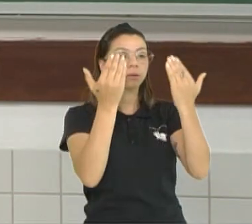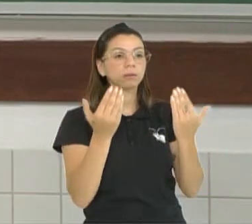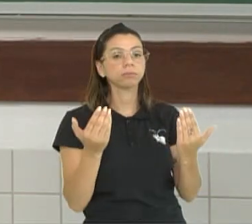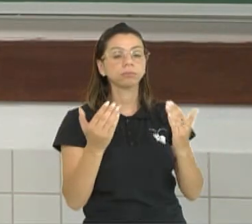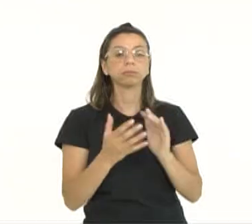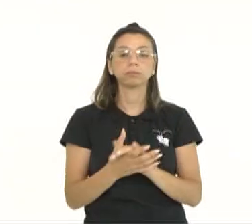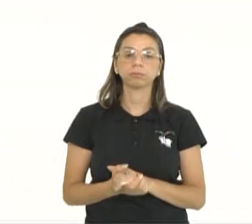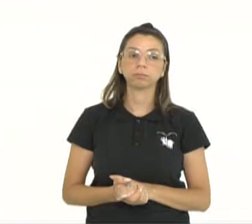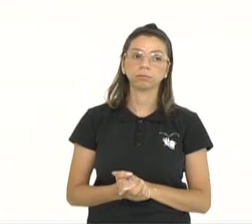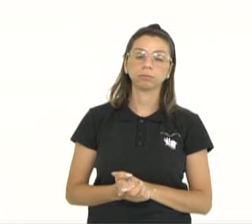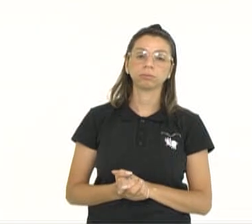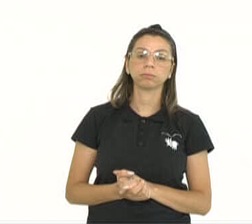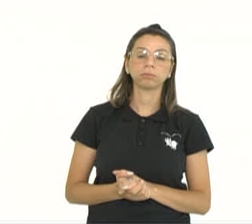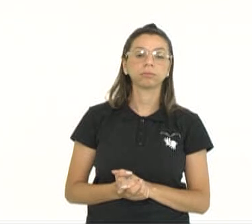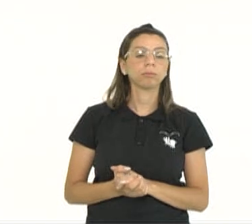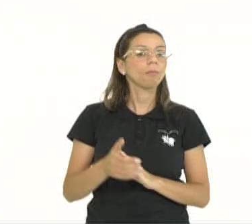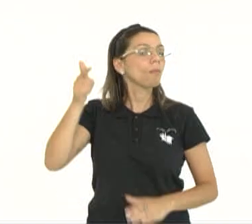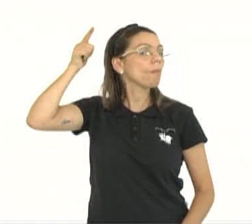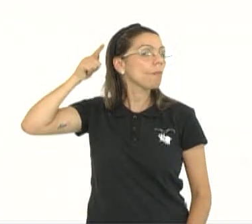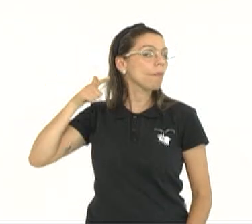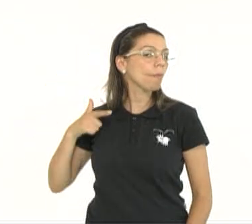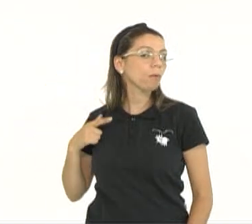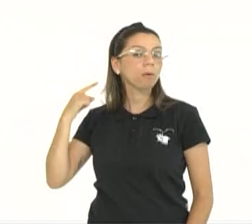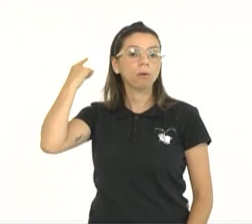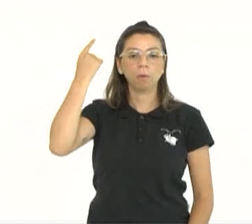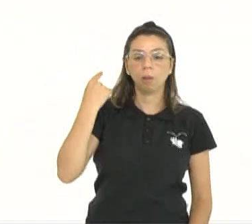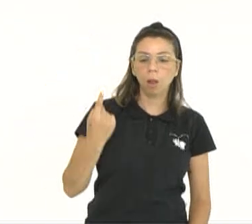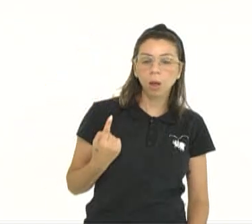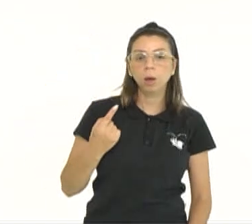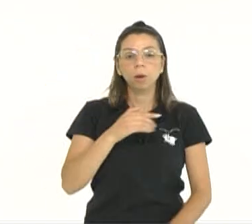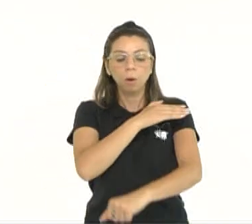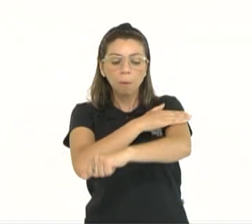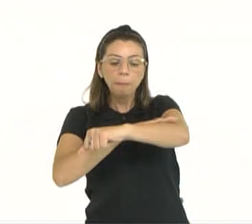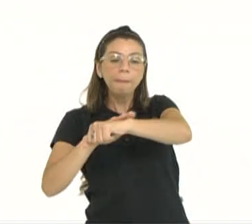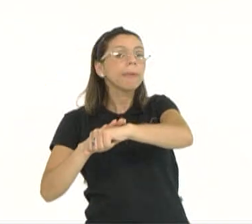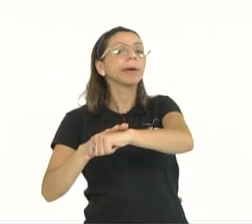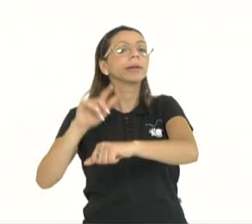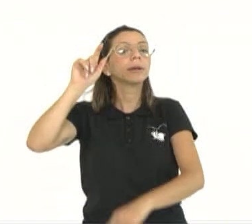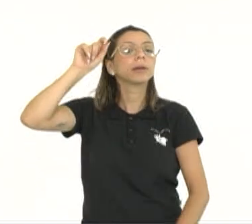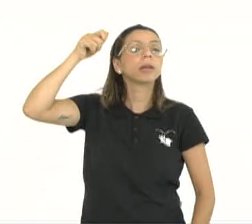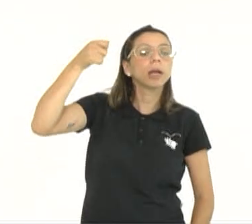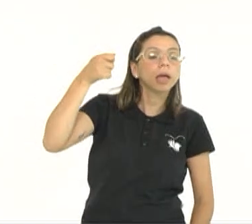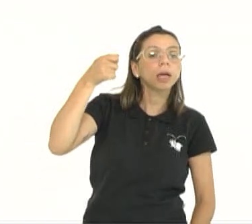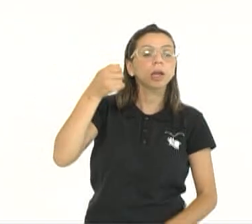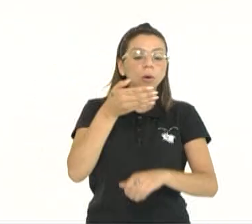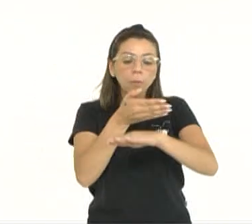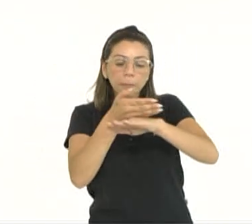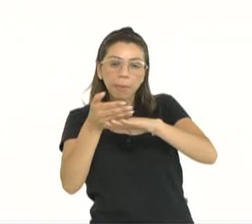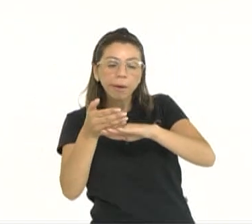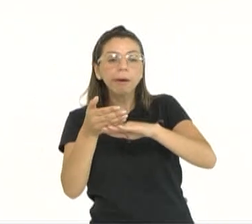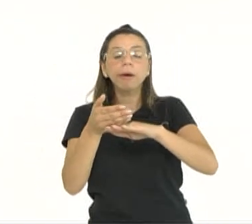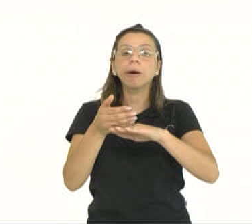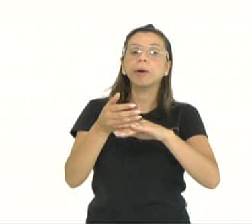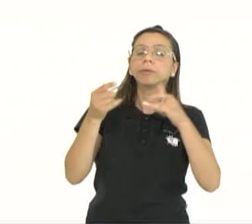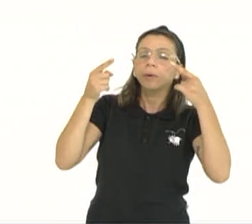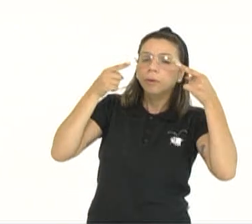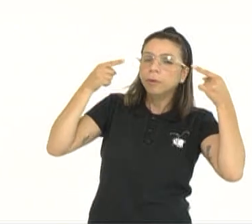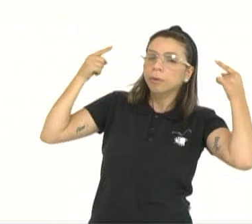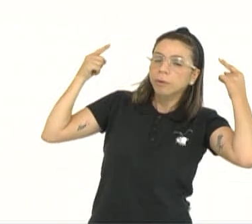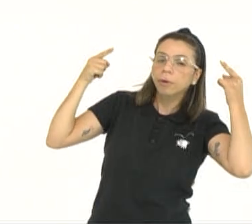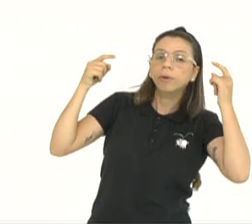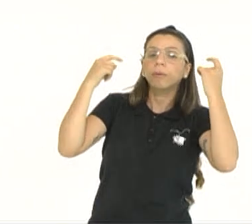coisas. Cabelos lisos, crespos, peles negras, brancas ou pardas, olhos puxados